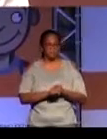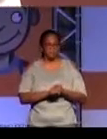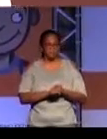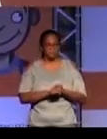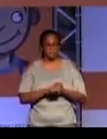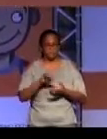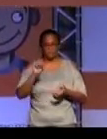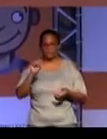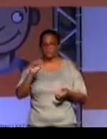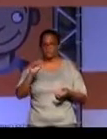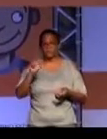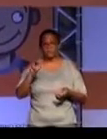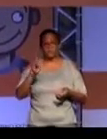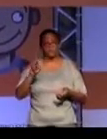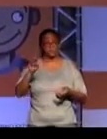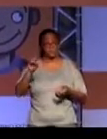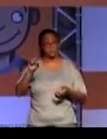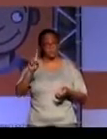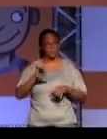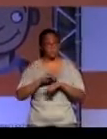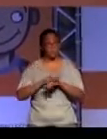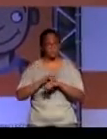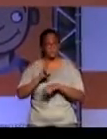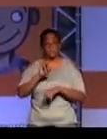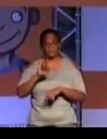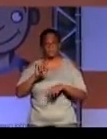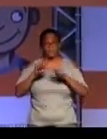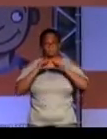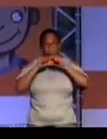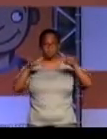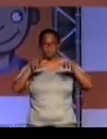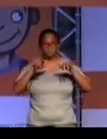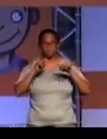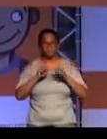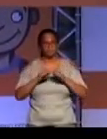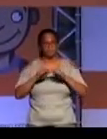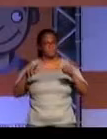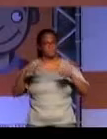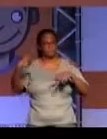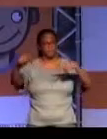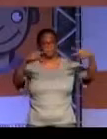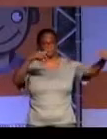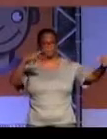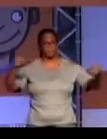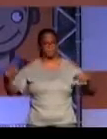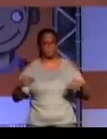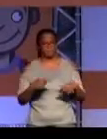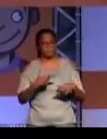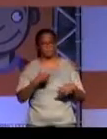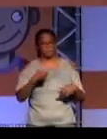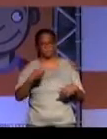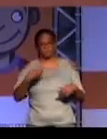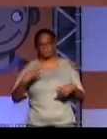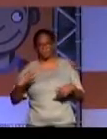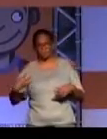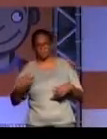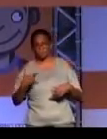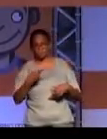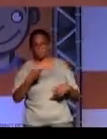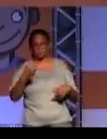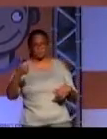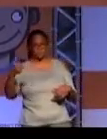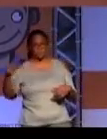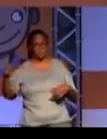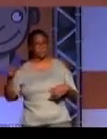é uma doença viral altamente contagiosa, rápida transmissão. De 2014 a 2018,